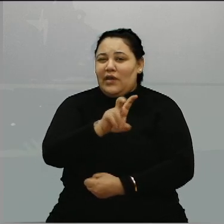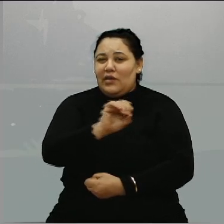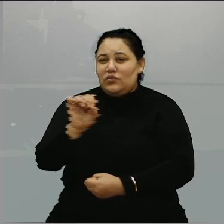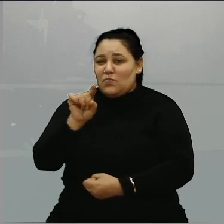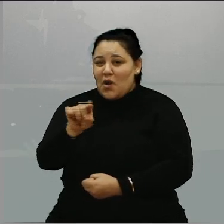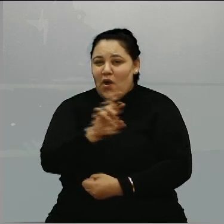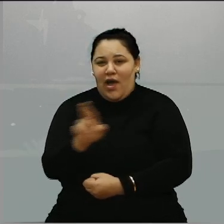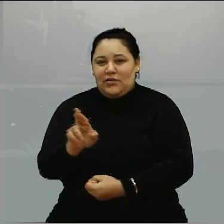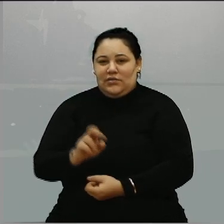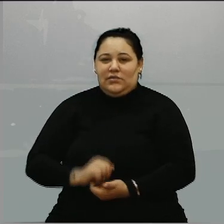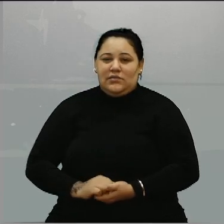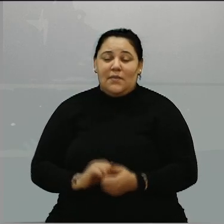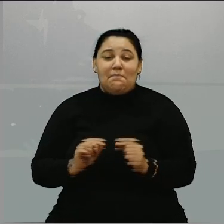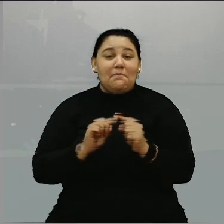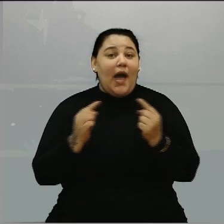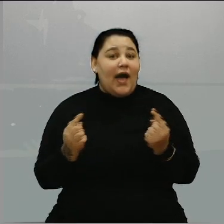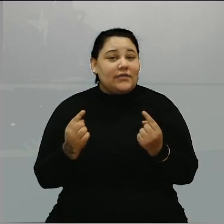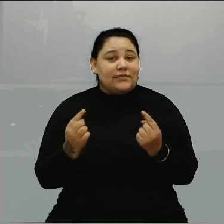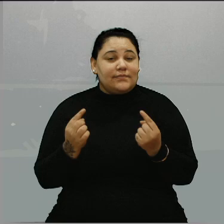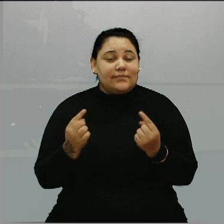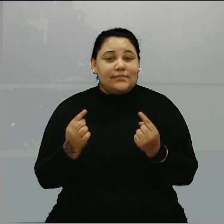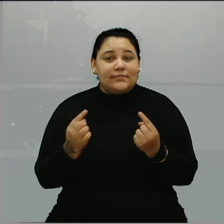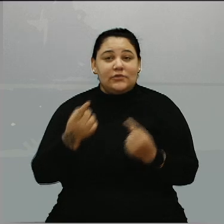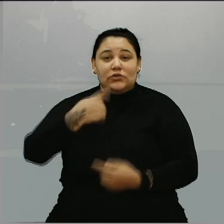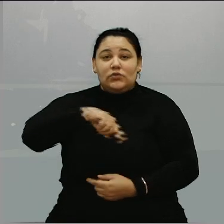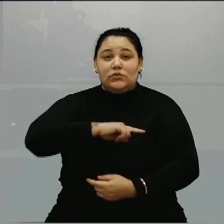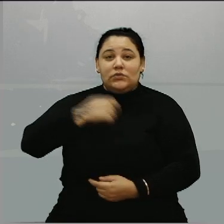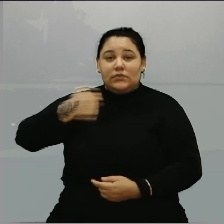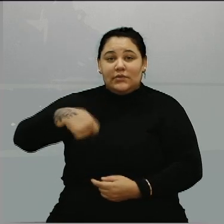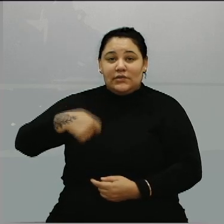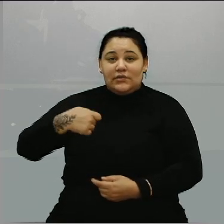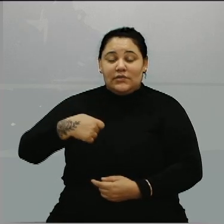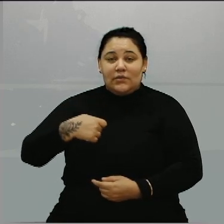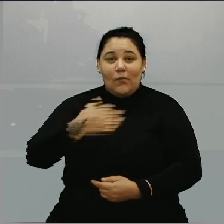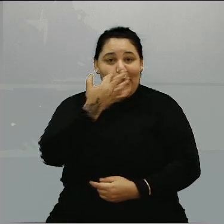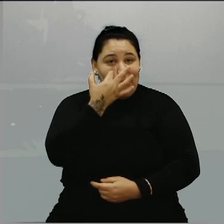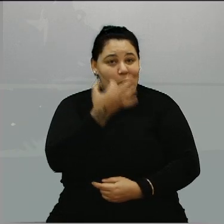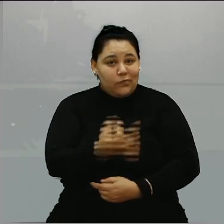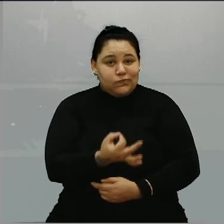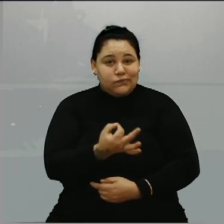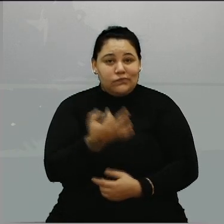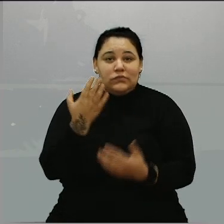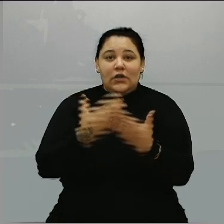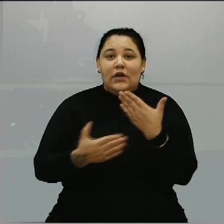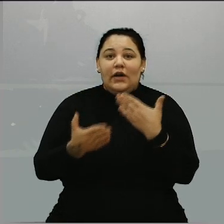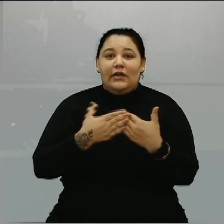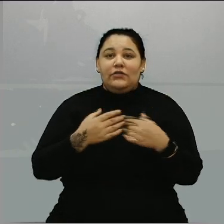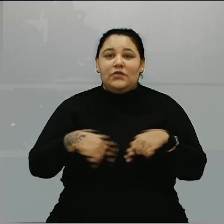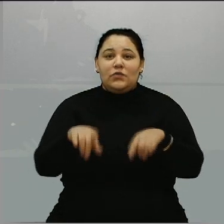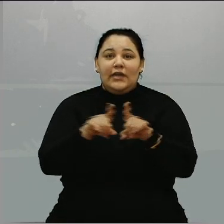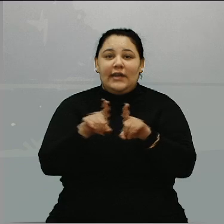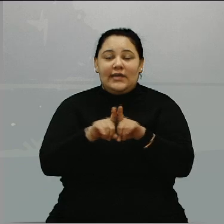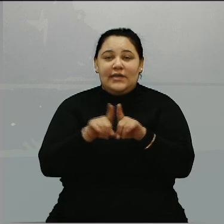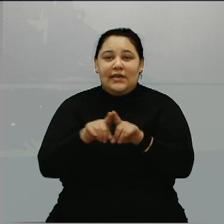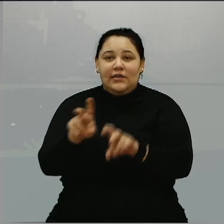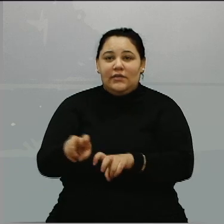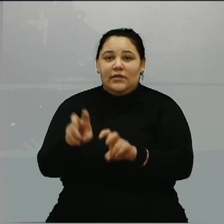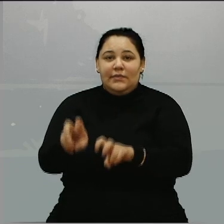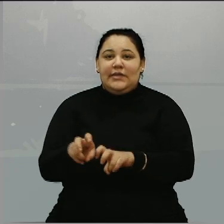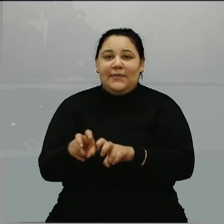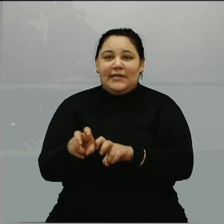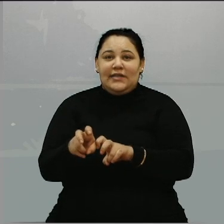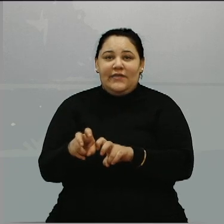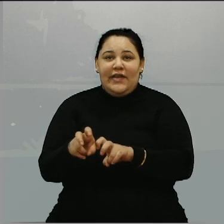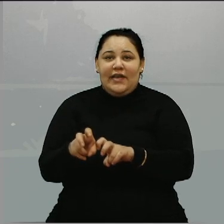R$1.500.000. Mas nós temos que atentar a toda a questão do interior da nossa cidade, as